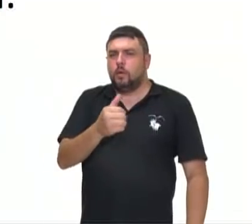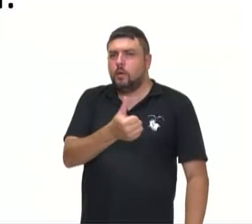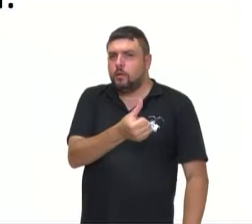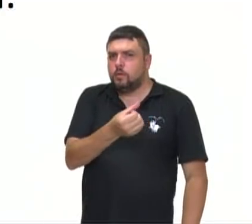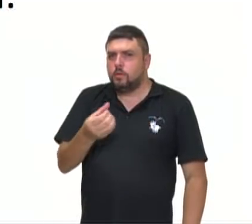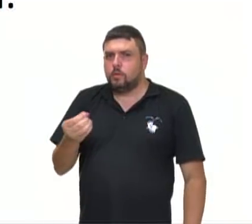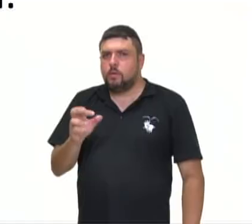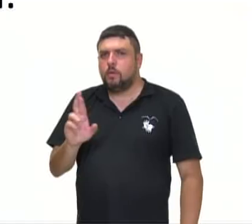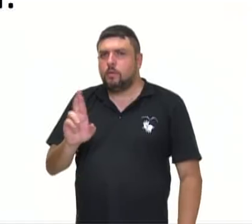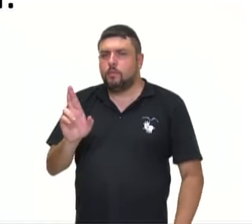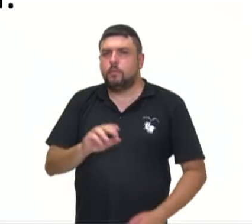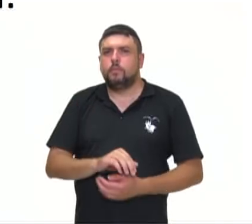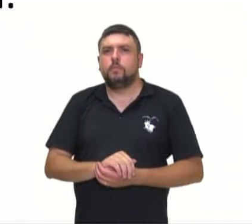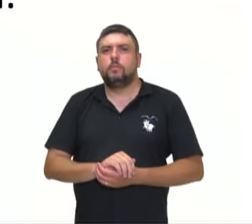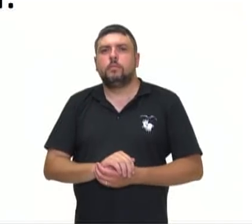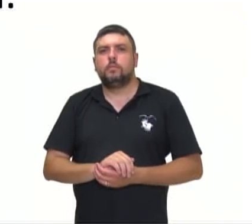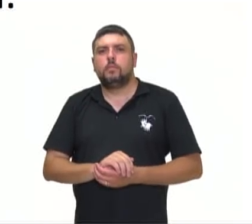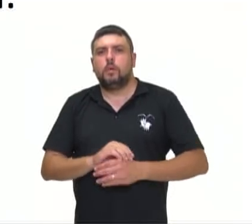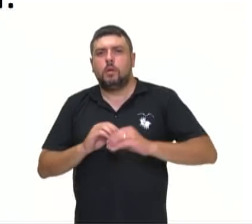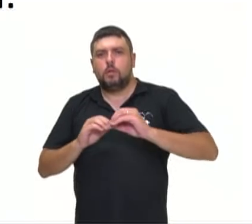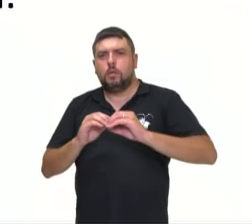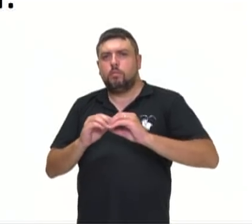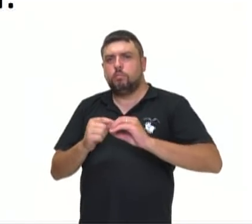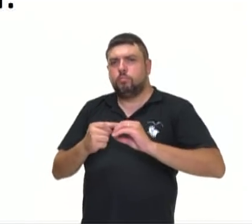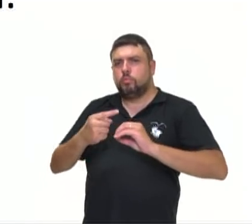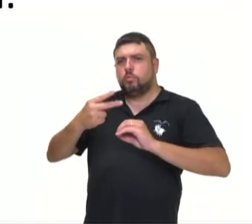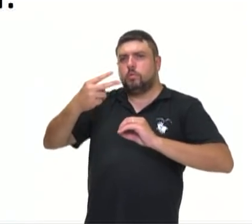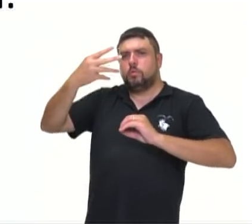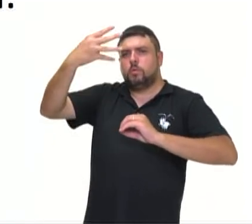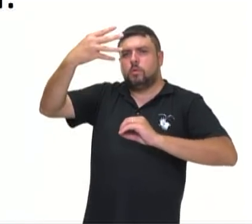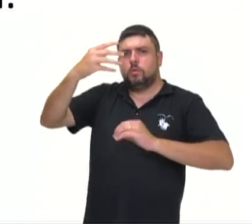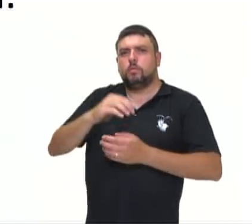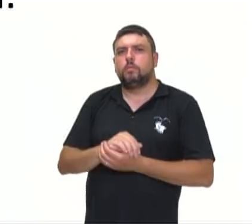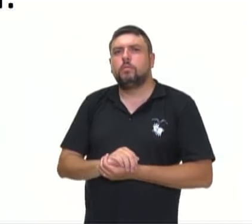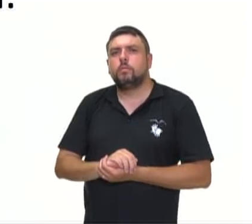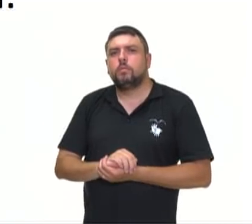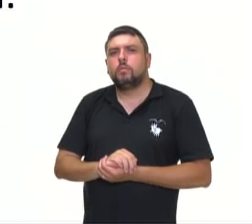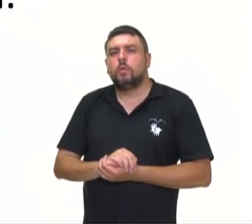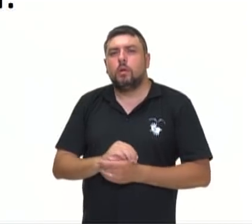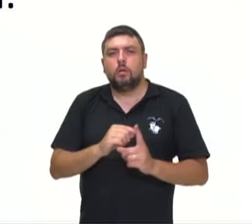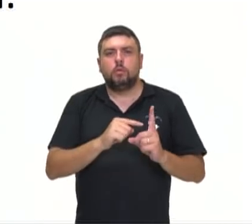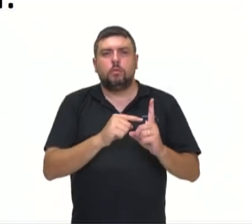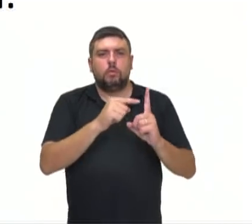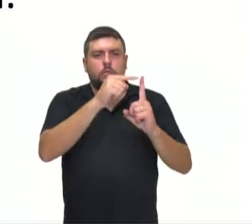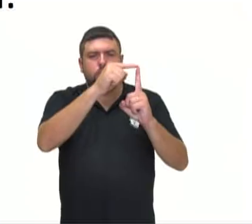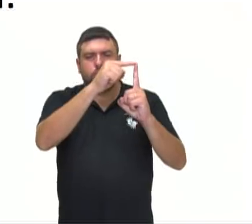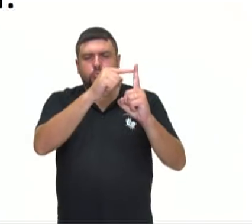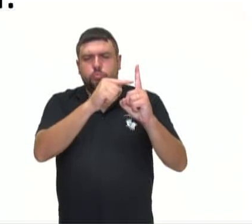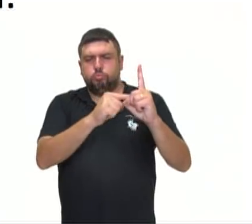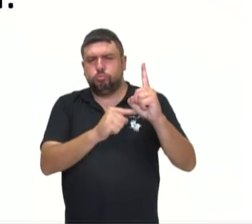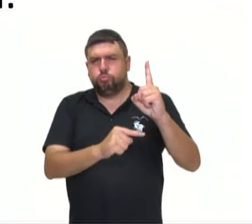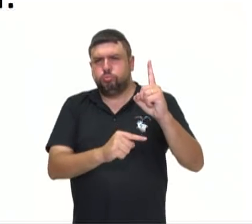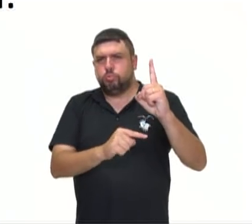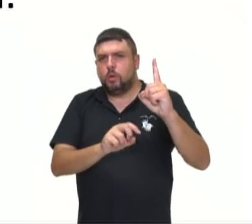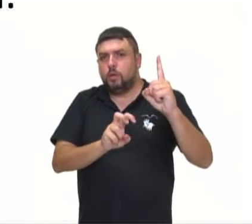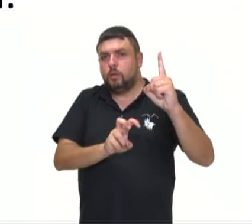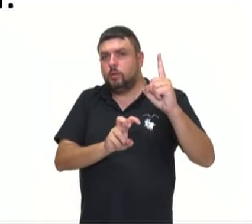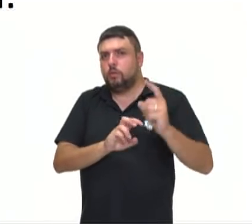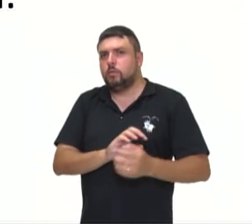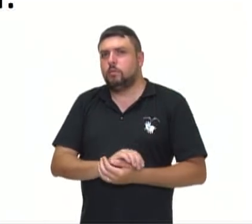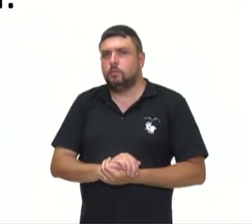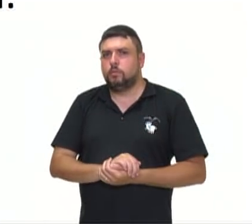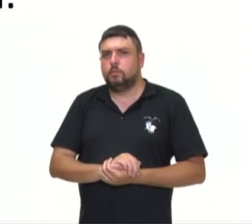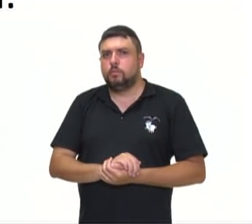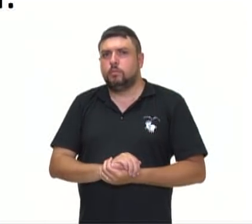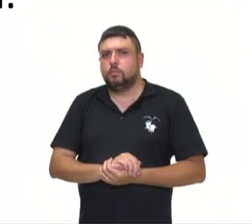4 andares acima do térreo, uma temperatura de 5 graus Celsius abaixo de zero, um